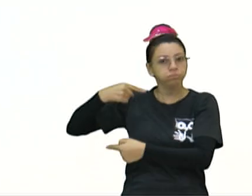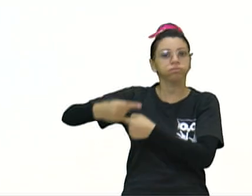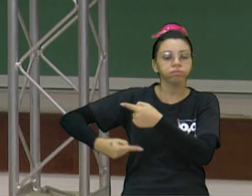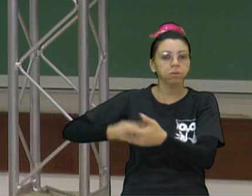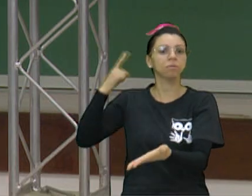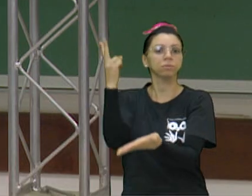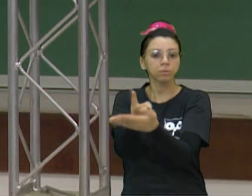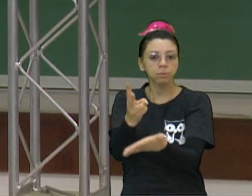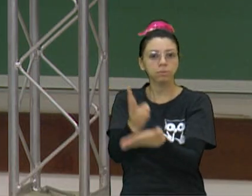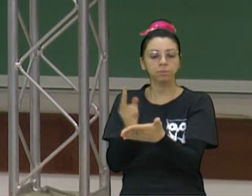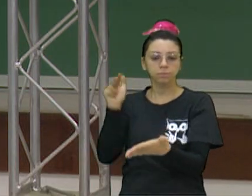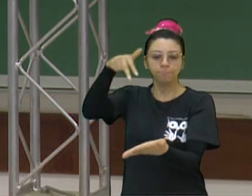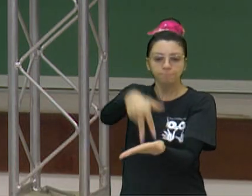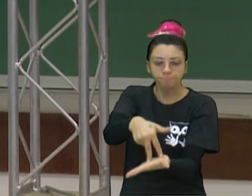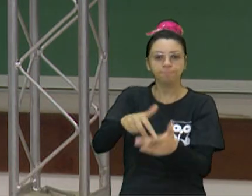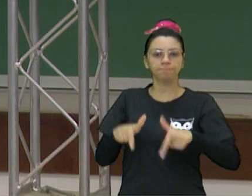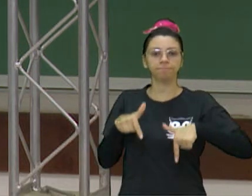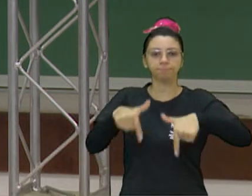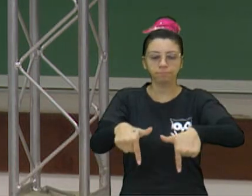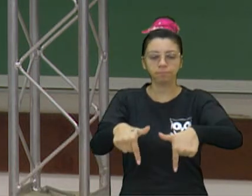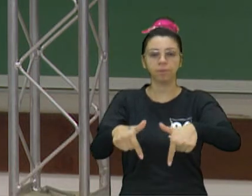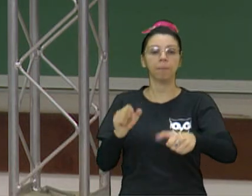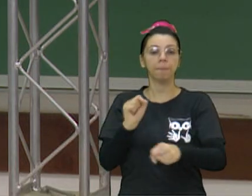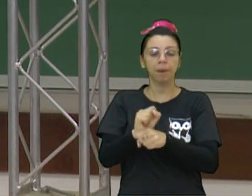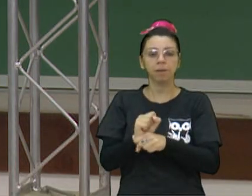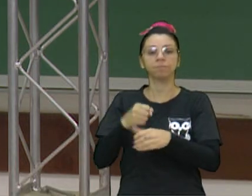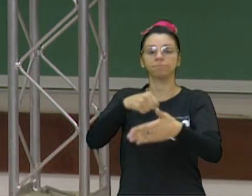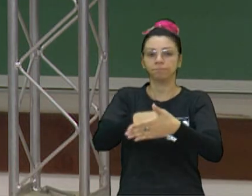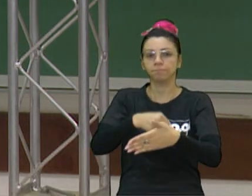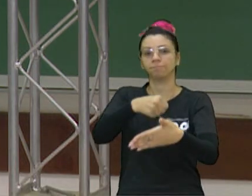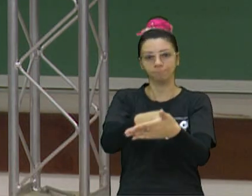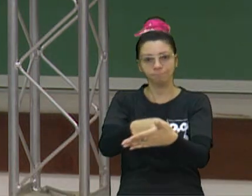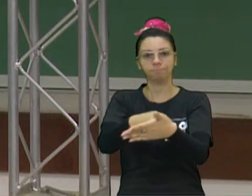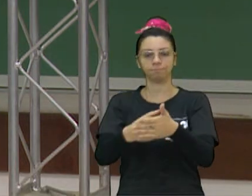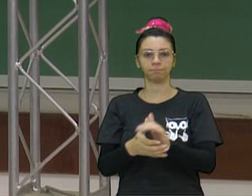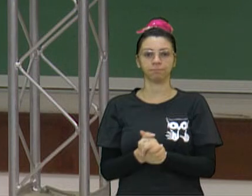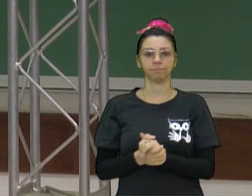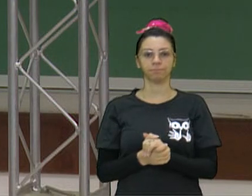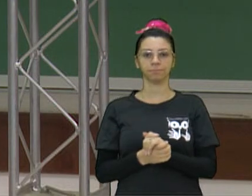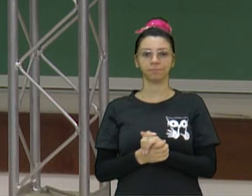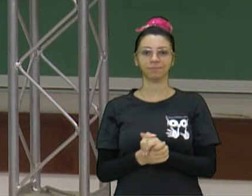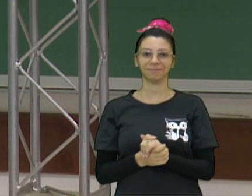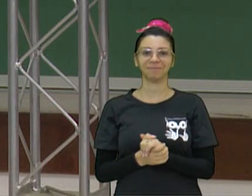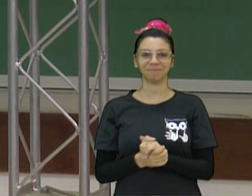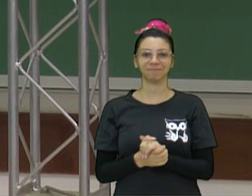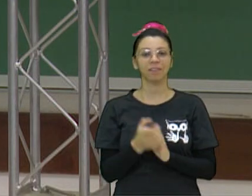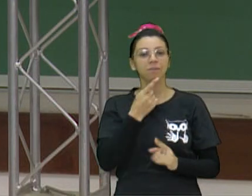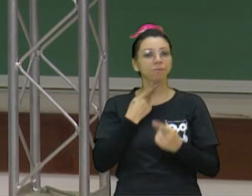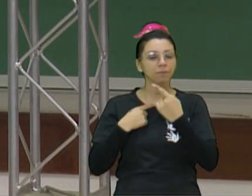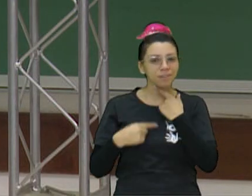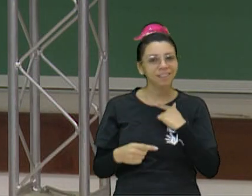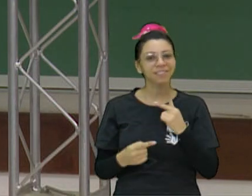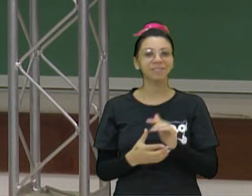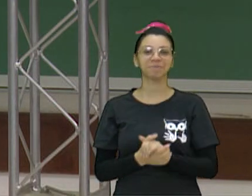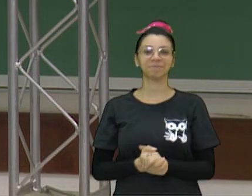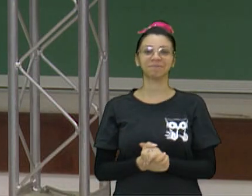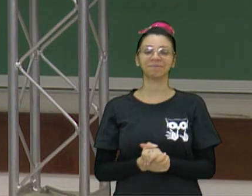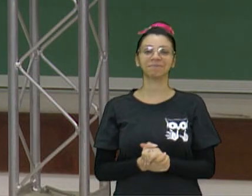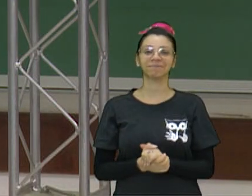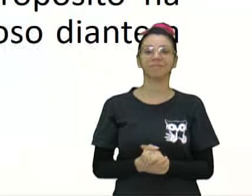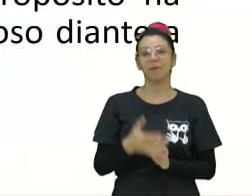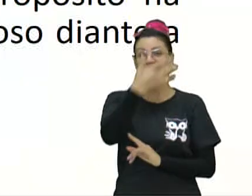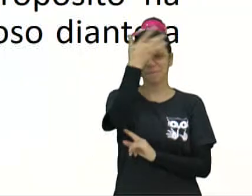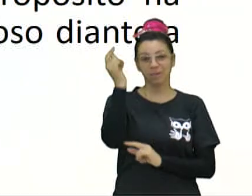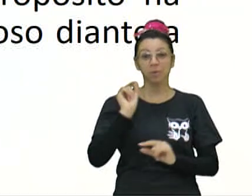sempre que a gente tiver algum probleminha, a gente não vai parar, sempre vai estar lutando e correndo atrás daquilo que desejamos. O praticante